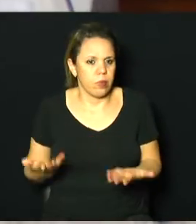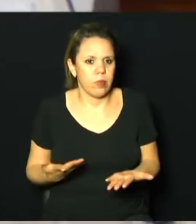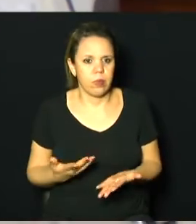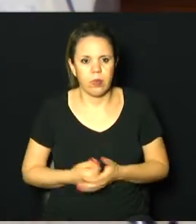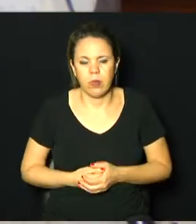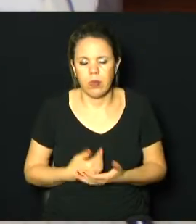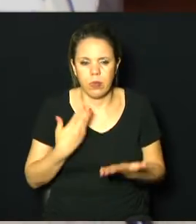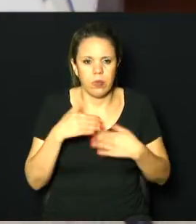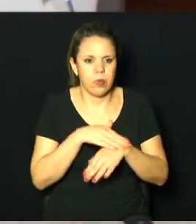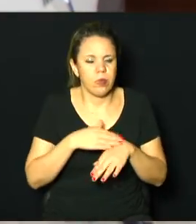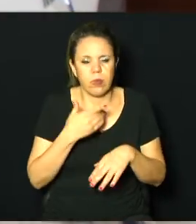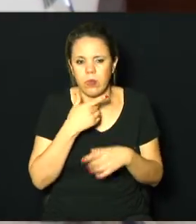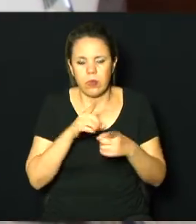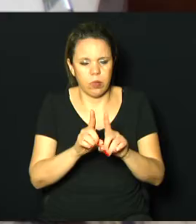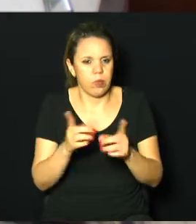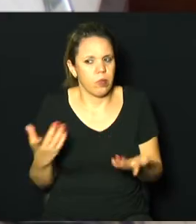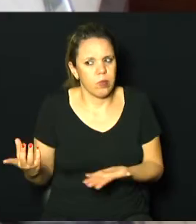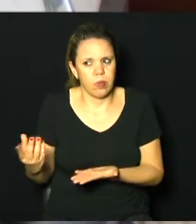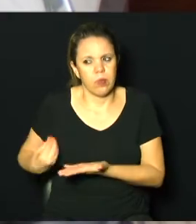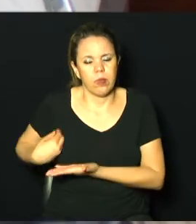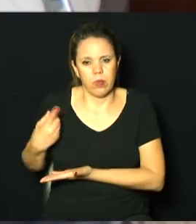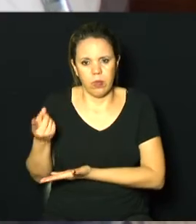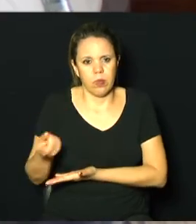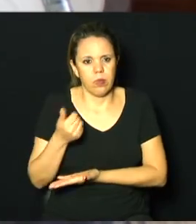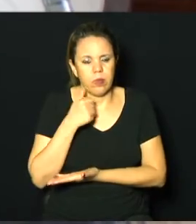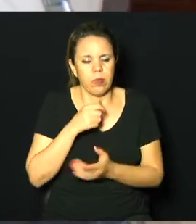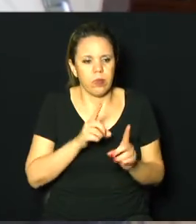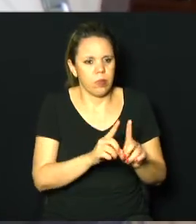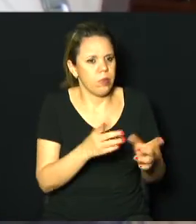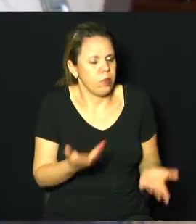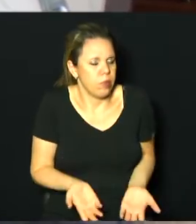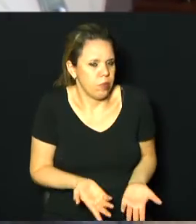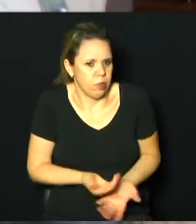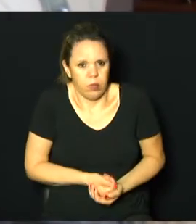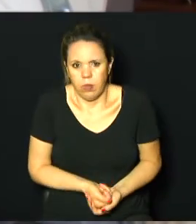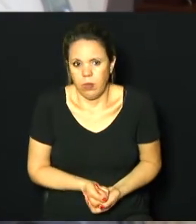fato conversar com o meu esposo que está ali, ou com a minha esposa.